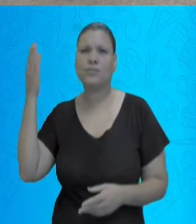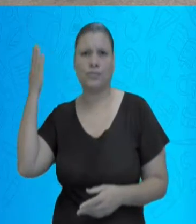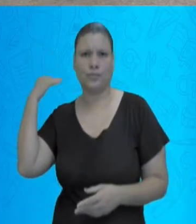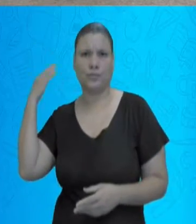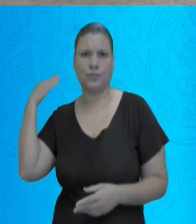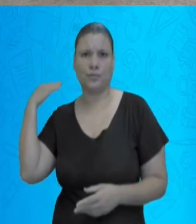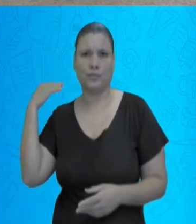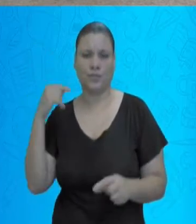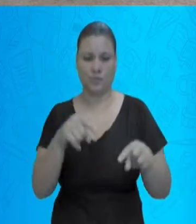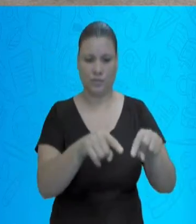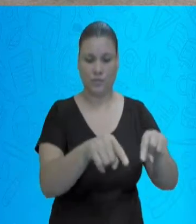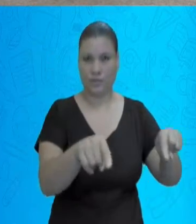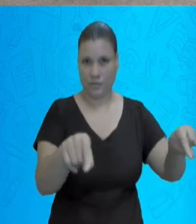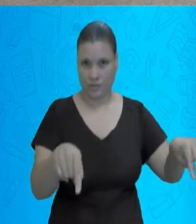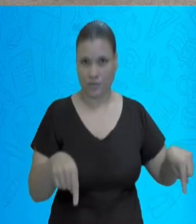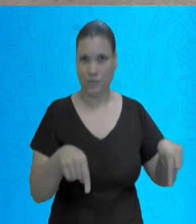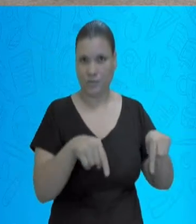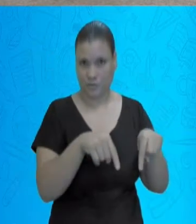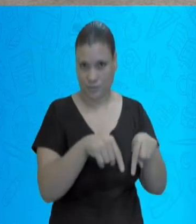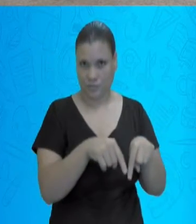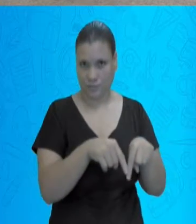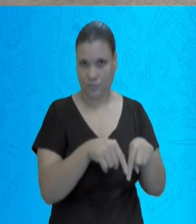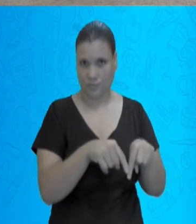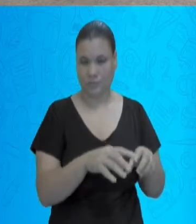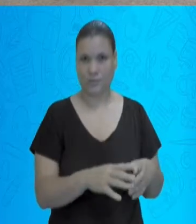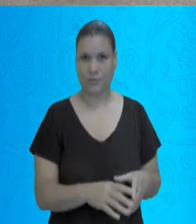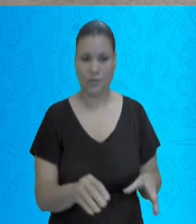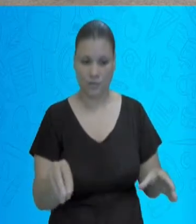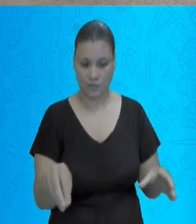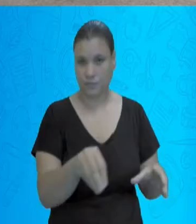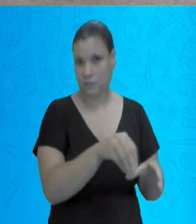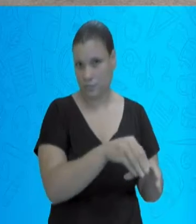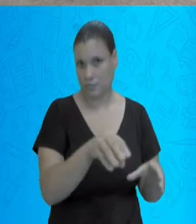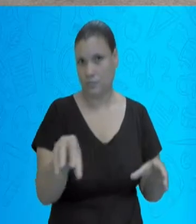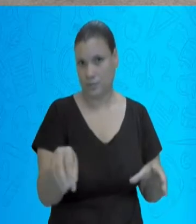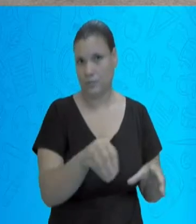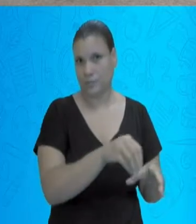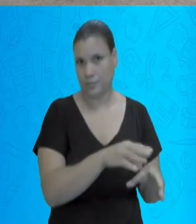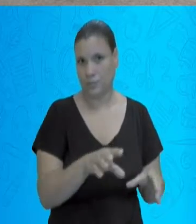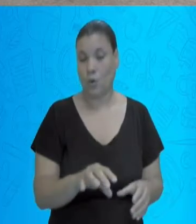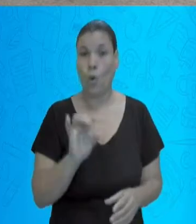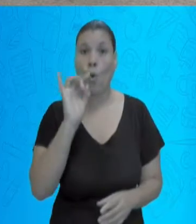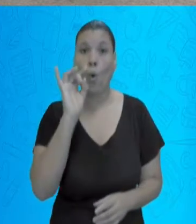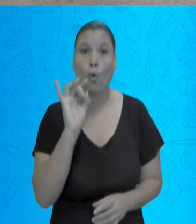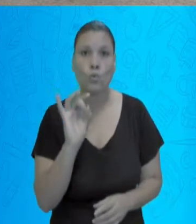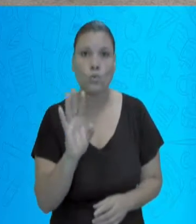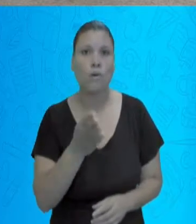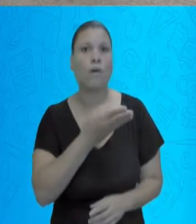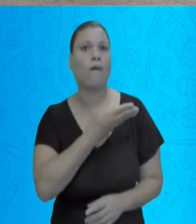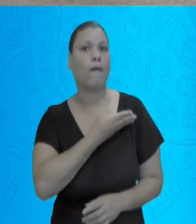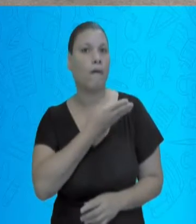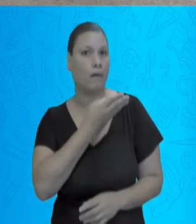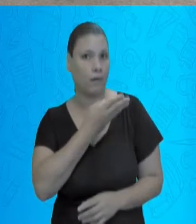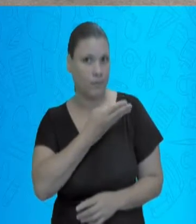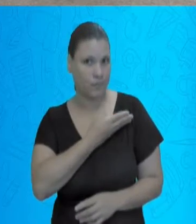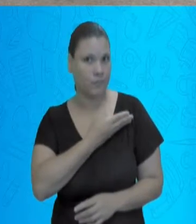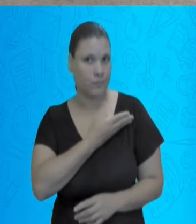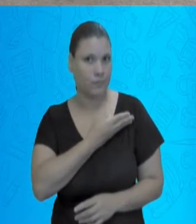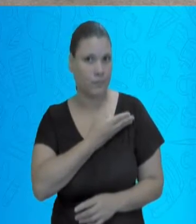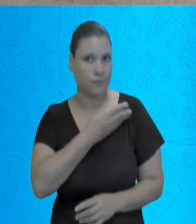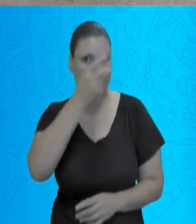tais salas, esses lugares dentro da casa das pessoas, eles eram abertos só para amigos